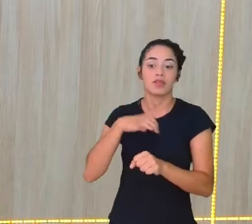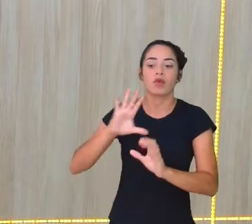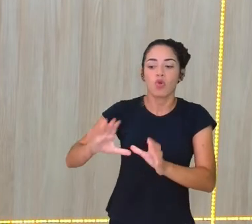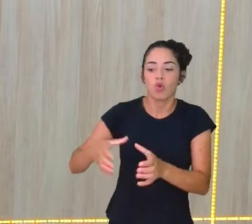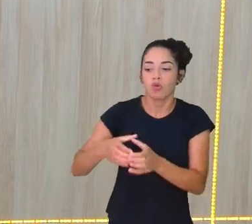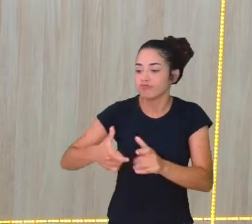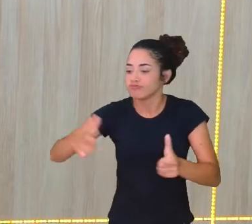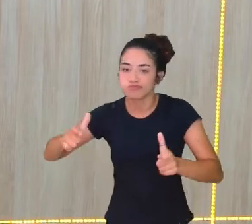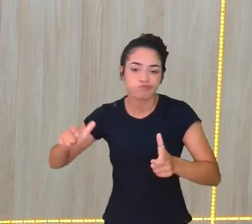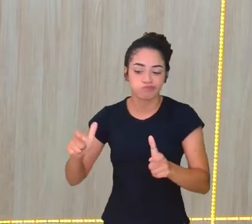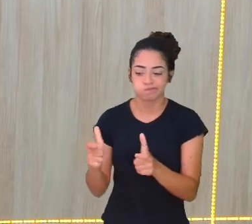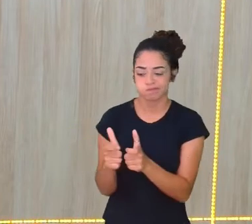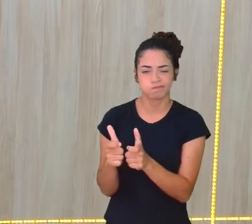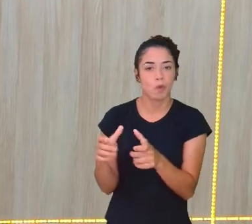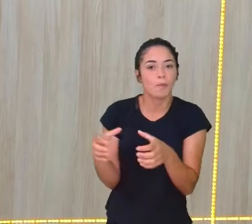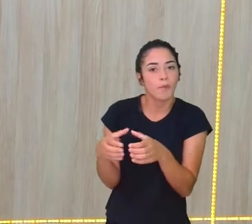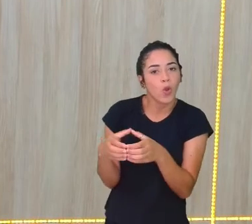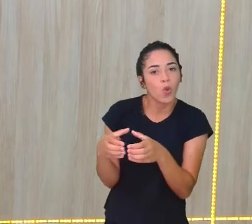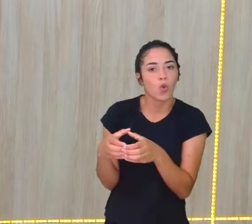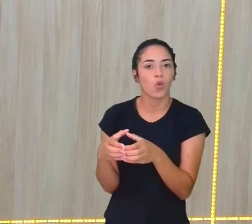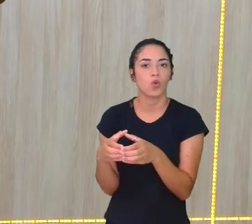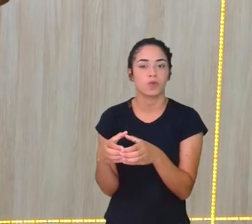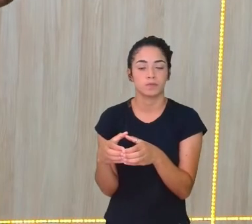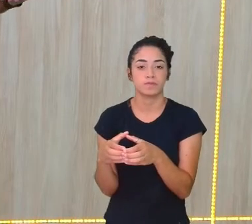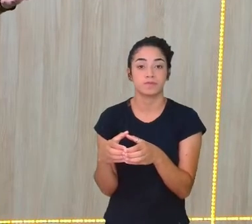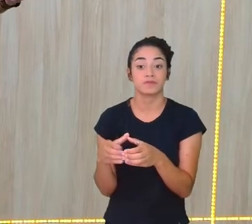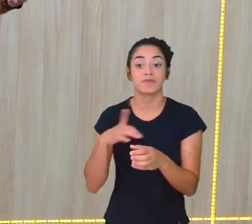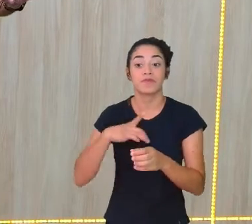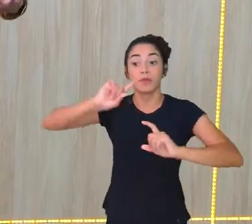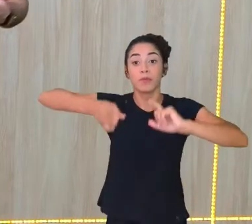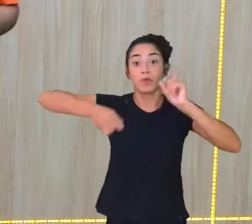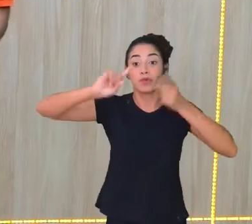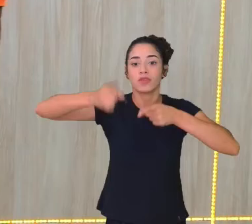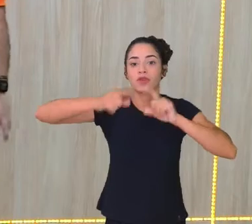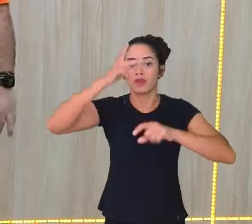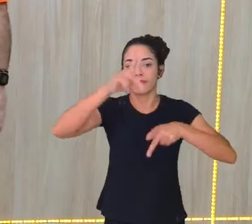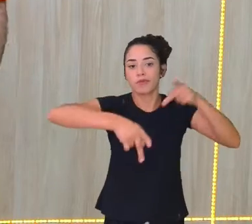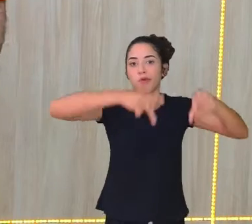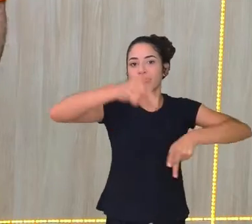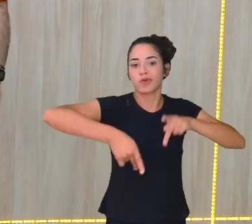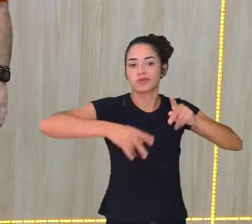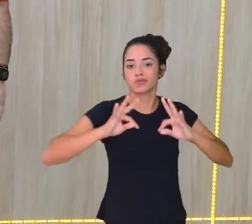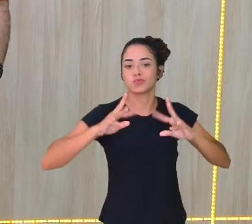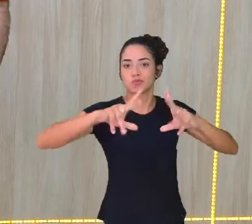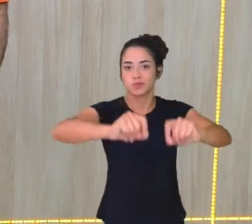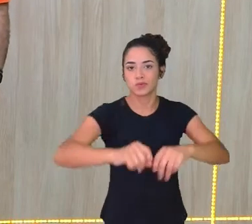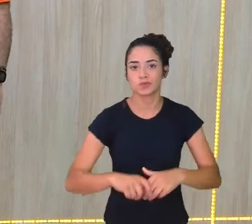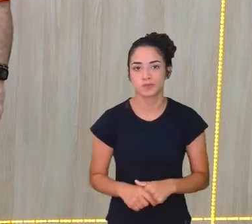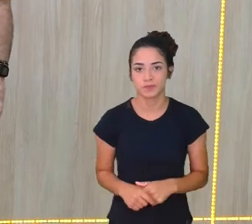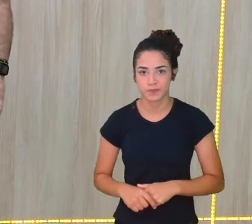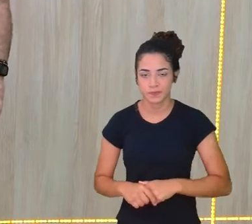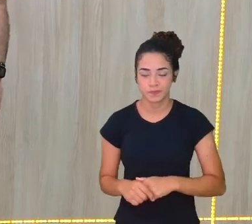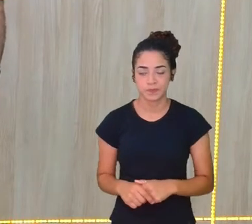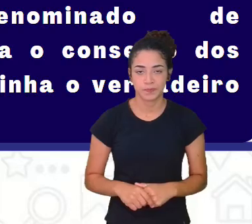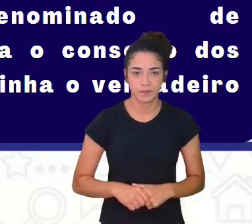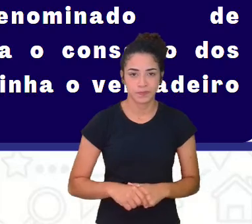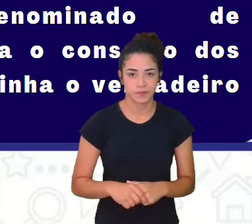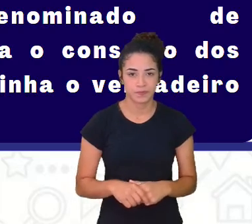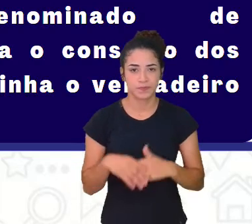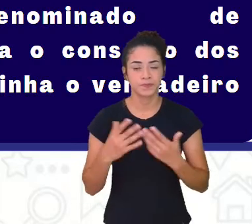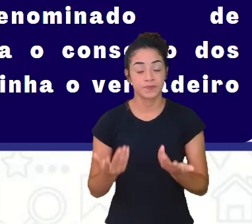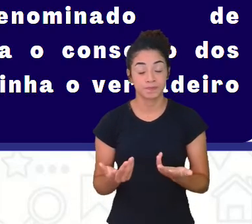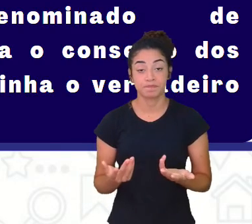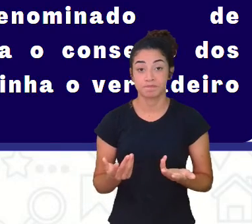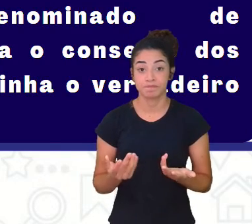é minoria, exercendo poder sobre uma maioria da população. Então, a gente tinha